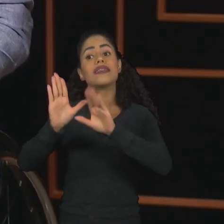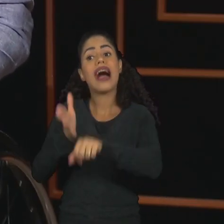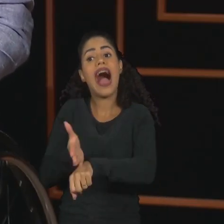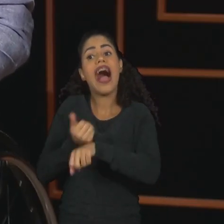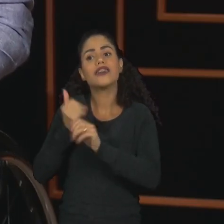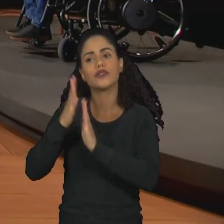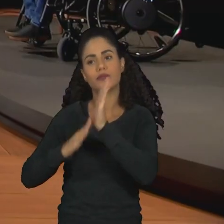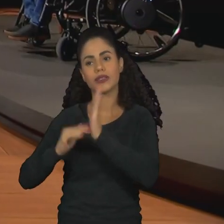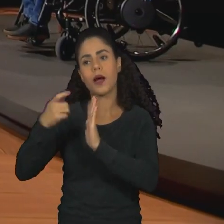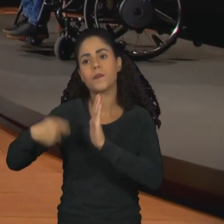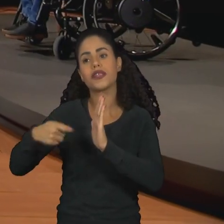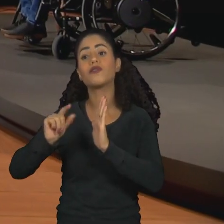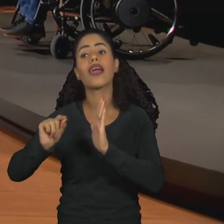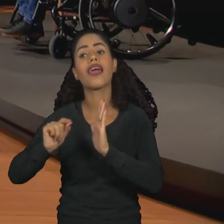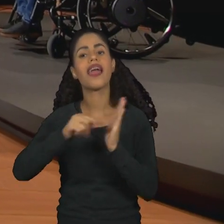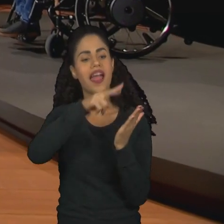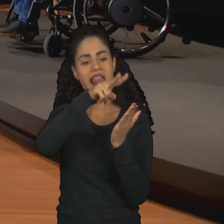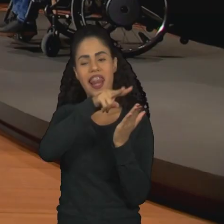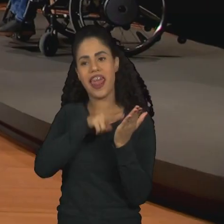lembro que eu